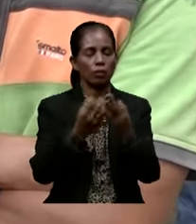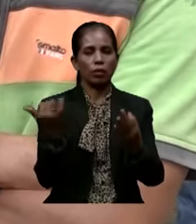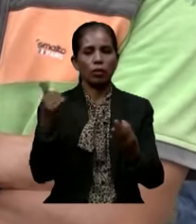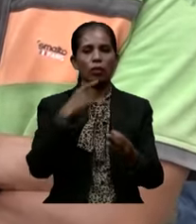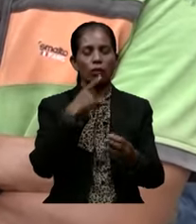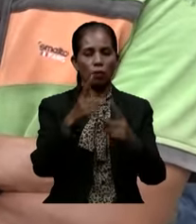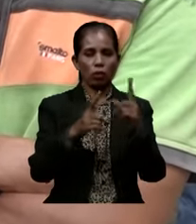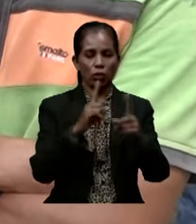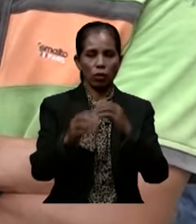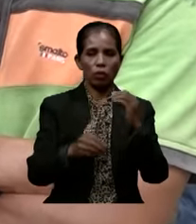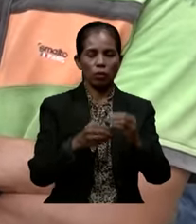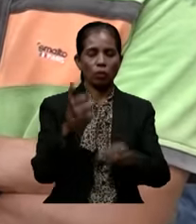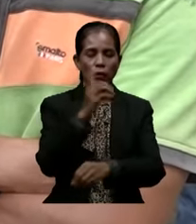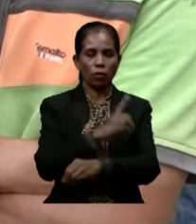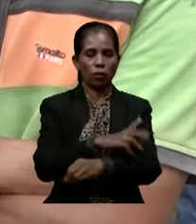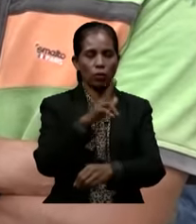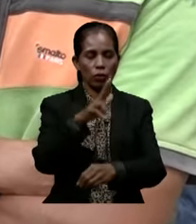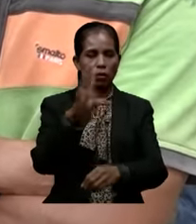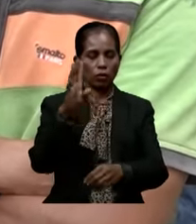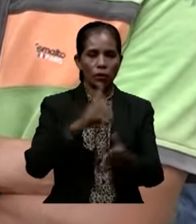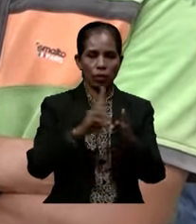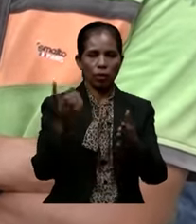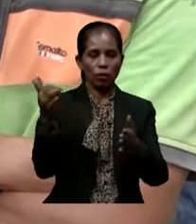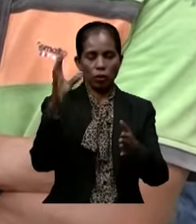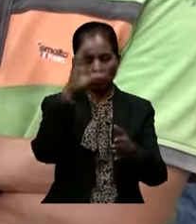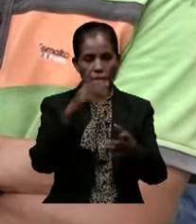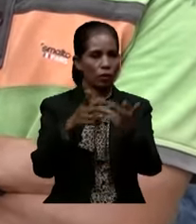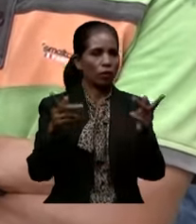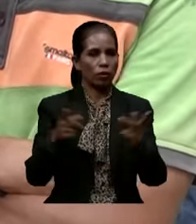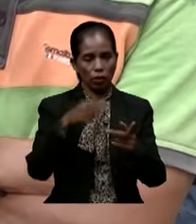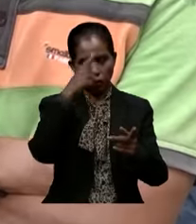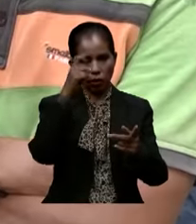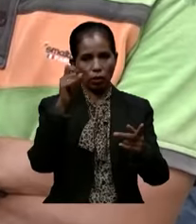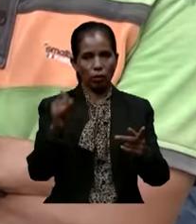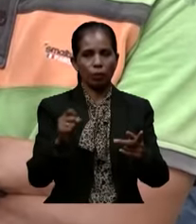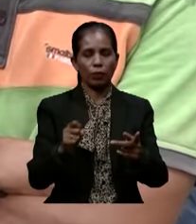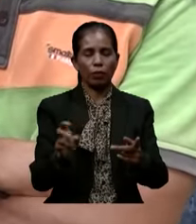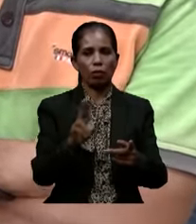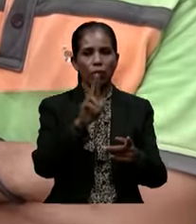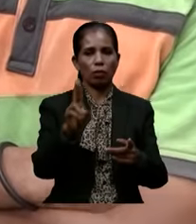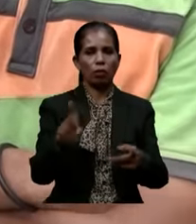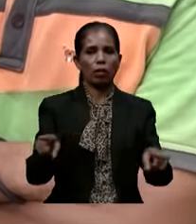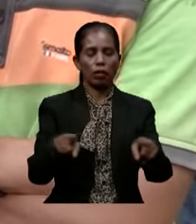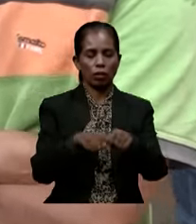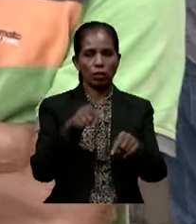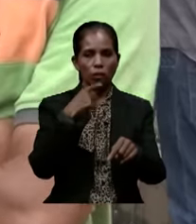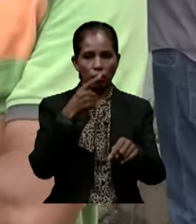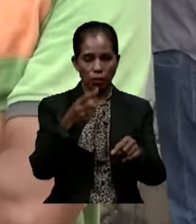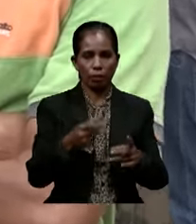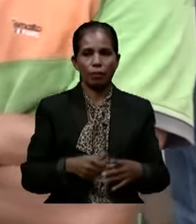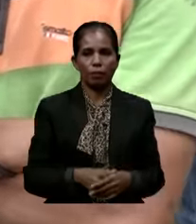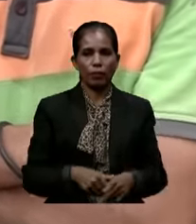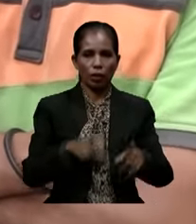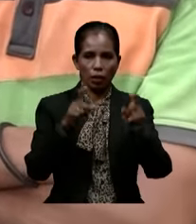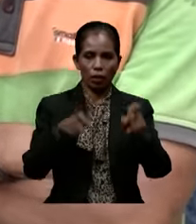kata fo ne tikloron tolu ka semana ida parsira tu buka fati na mi tama ujana poder ne orientasau ngate te kata